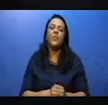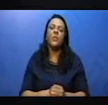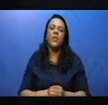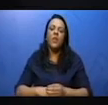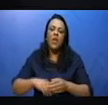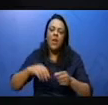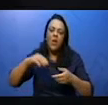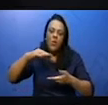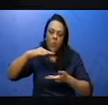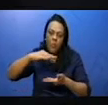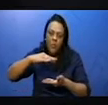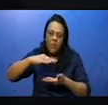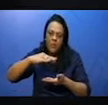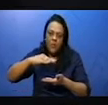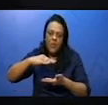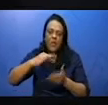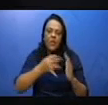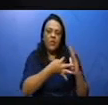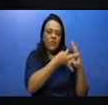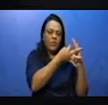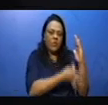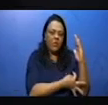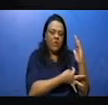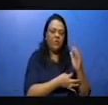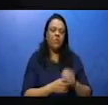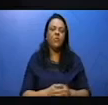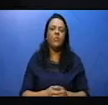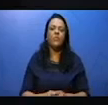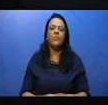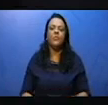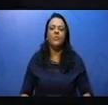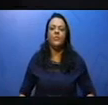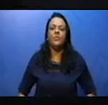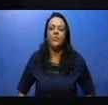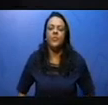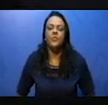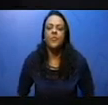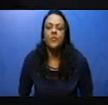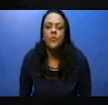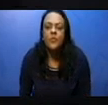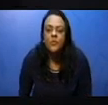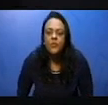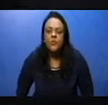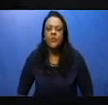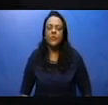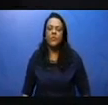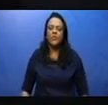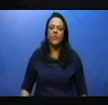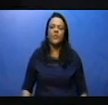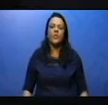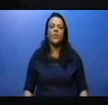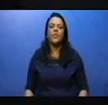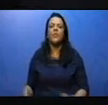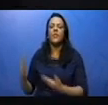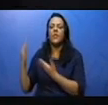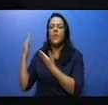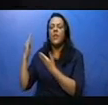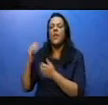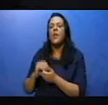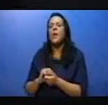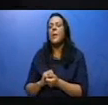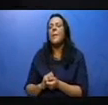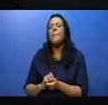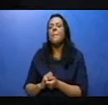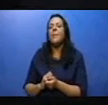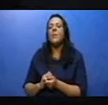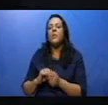então, são pequenas partes de uma história, não é a história toda. Os fragmentos a seguir foram extraídos de histórias